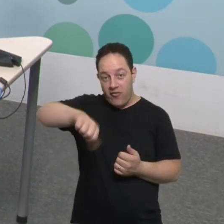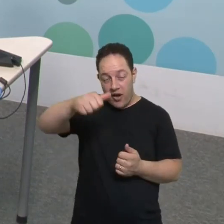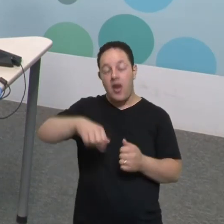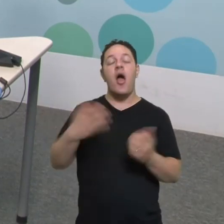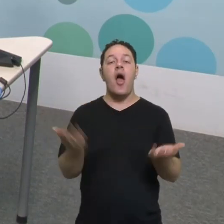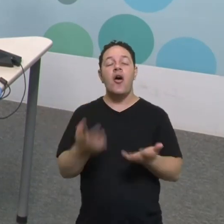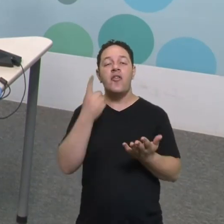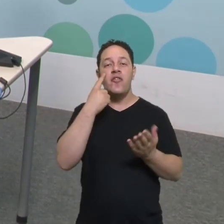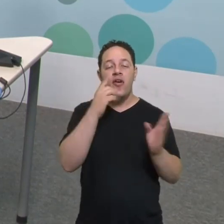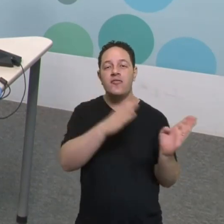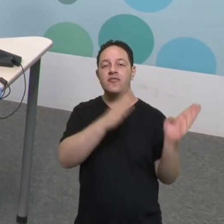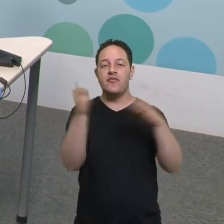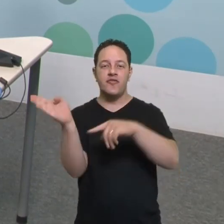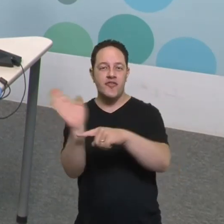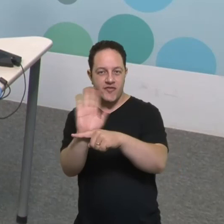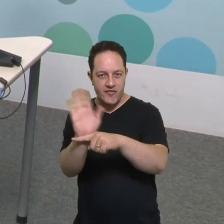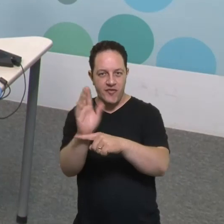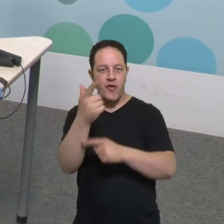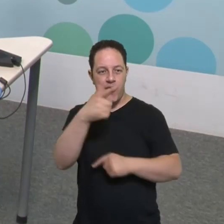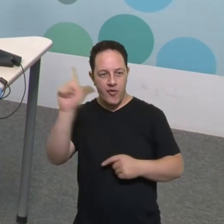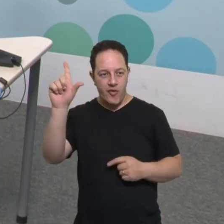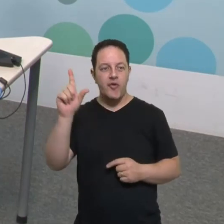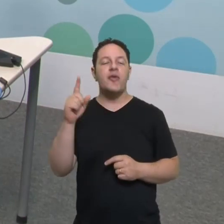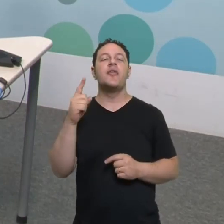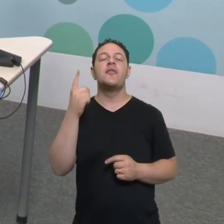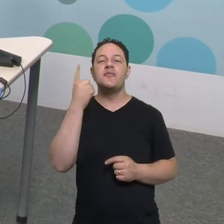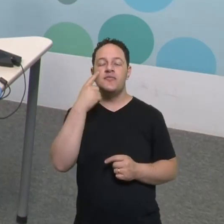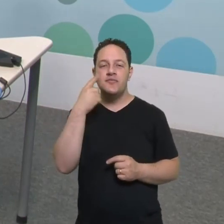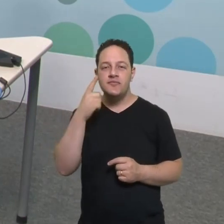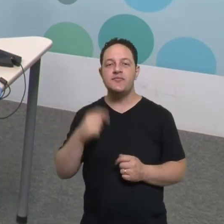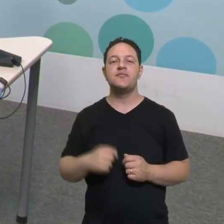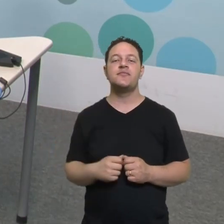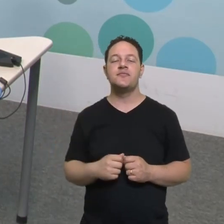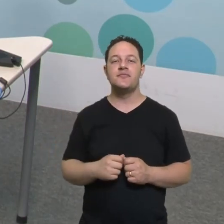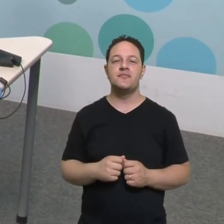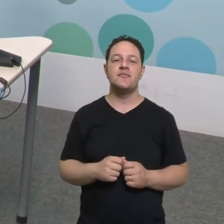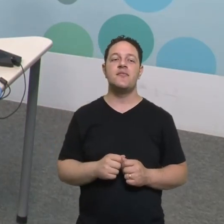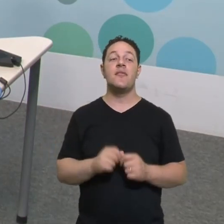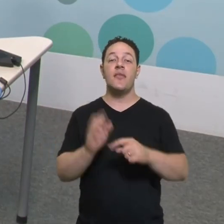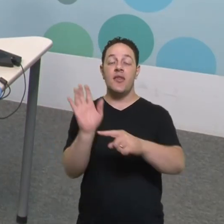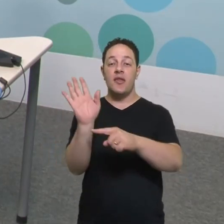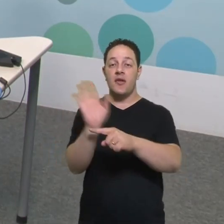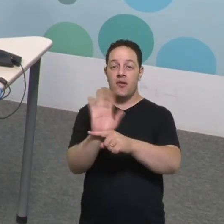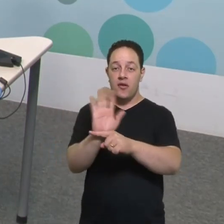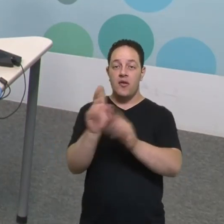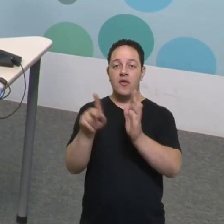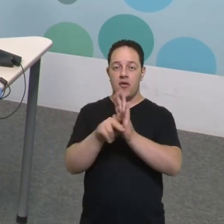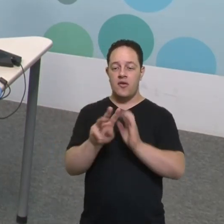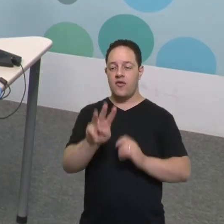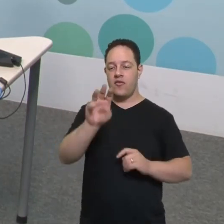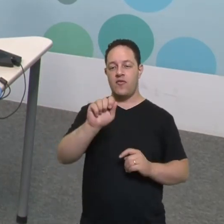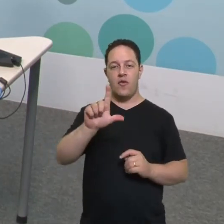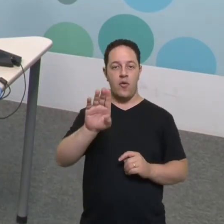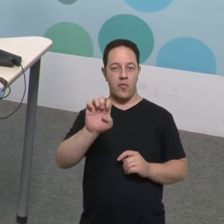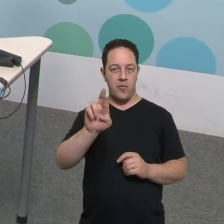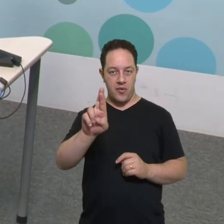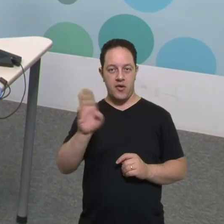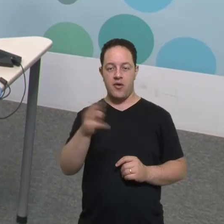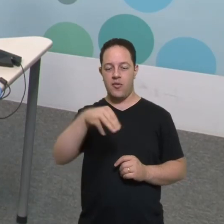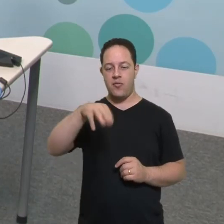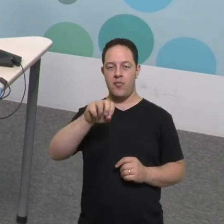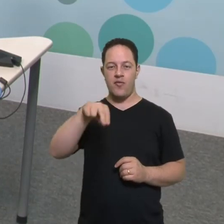vamos assistir É também um vídeo agora é o vídeo do walber Monteiro